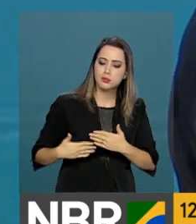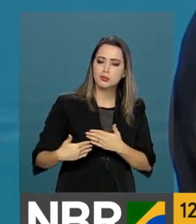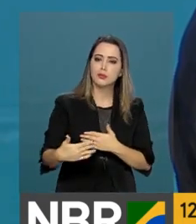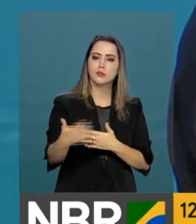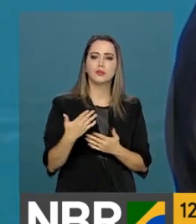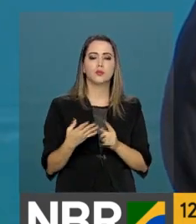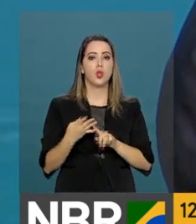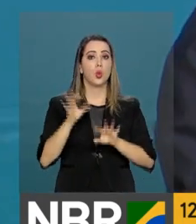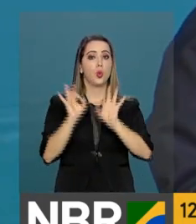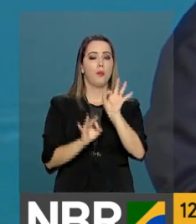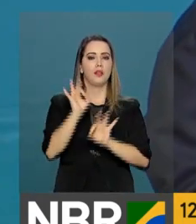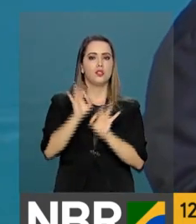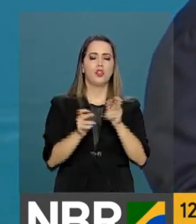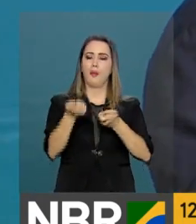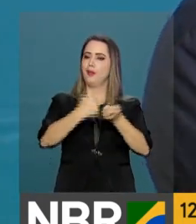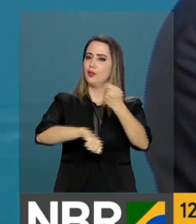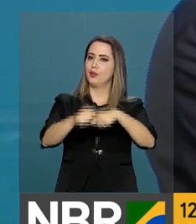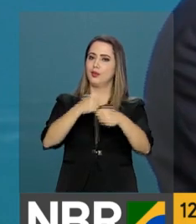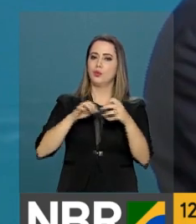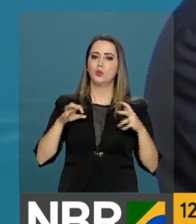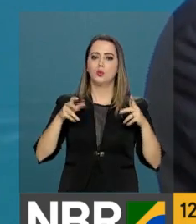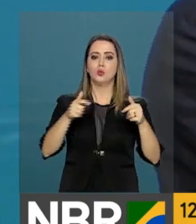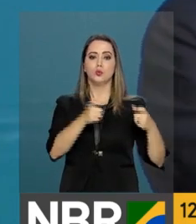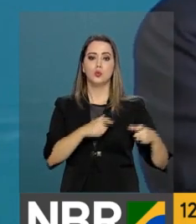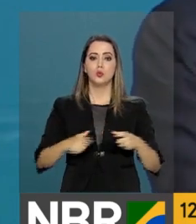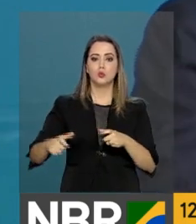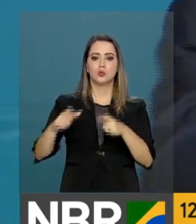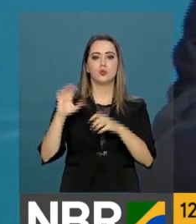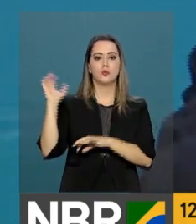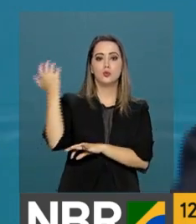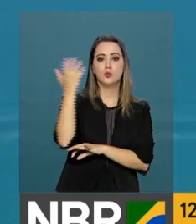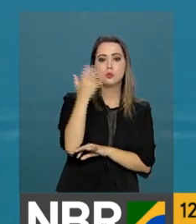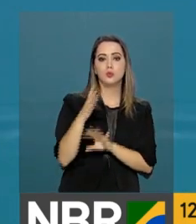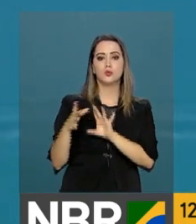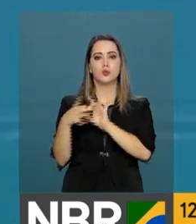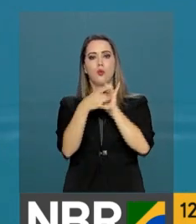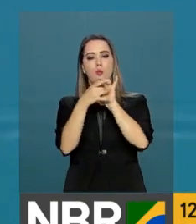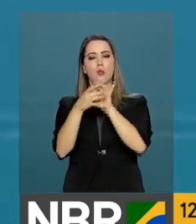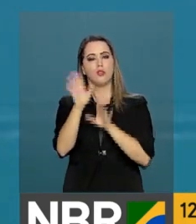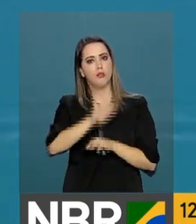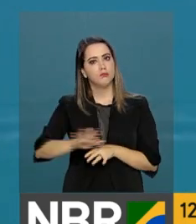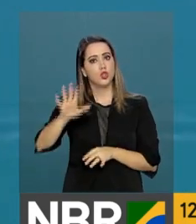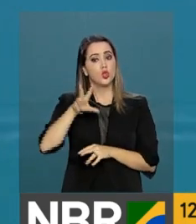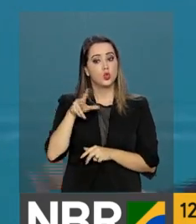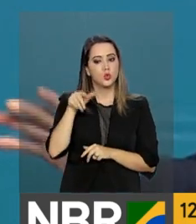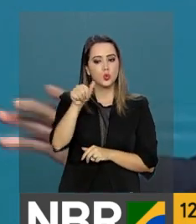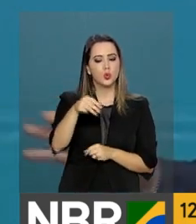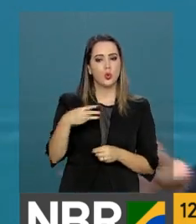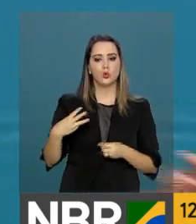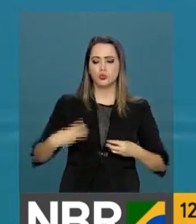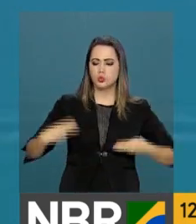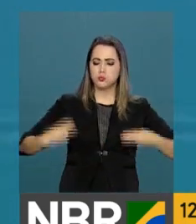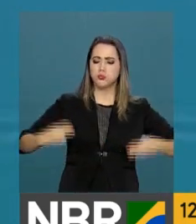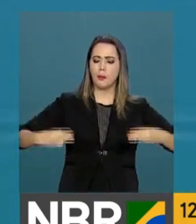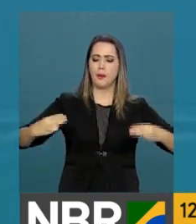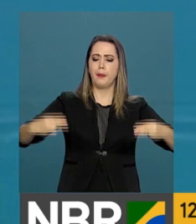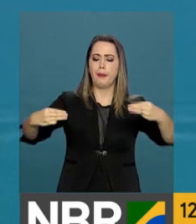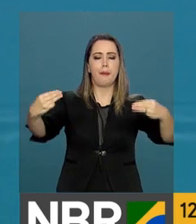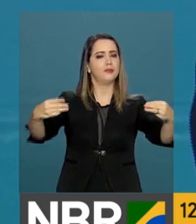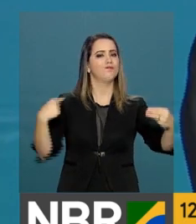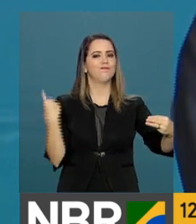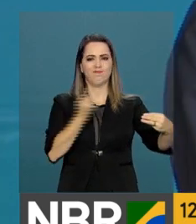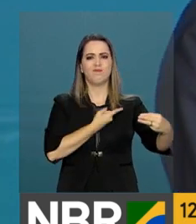No planejamento, na economia, em todo o setor, no meio ambiente, na integração nacional, em todos, sem exceção, nós